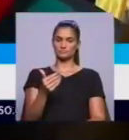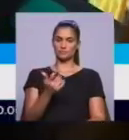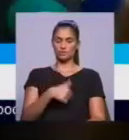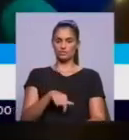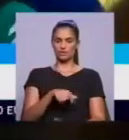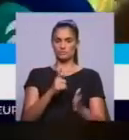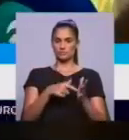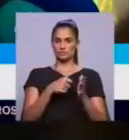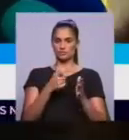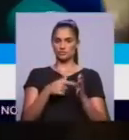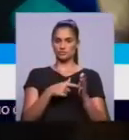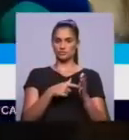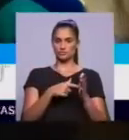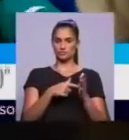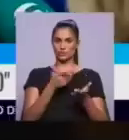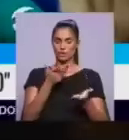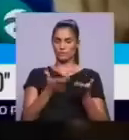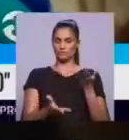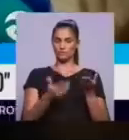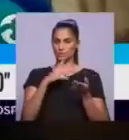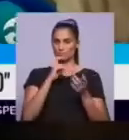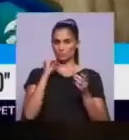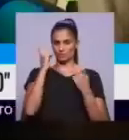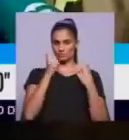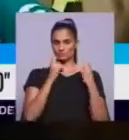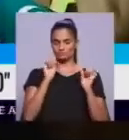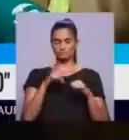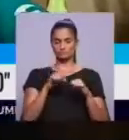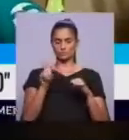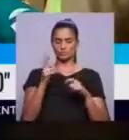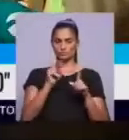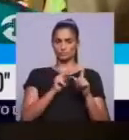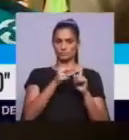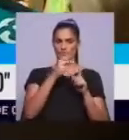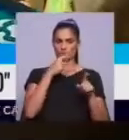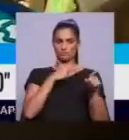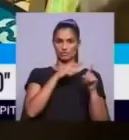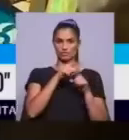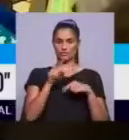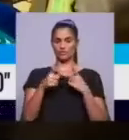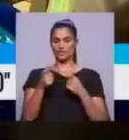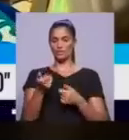fazer rendimentos pode ser visto dois pontos de vista